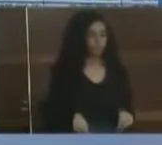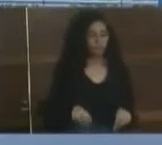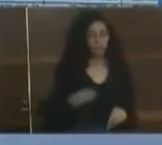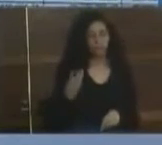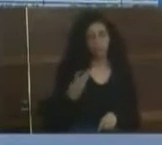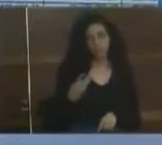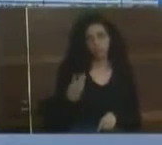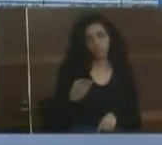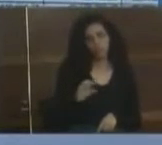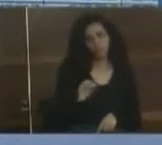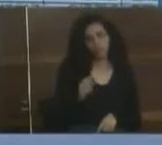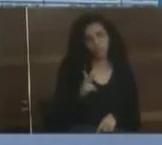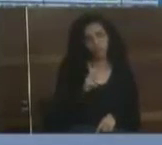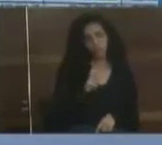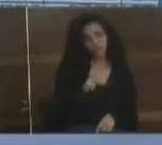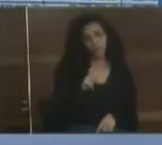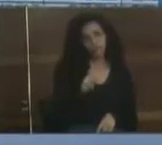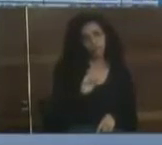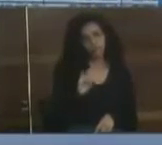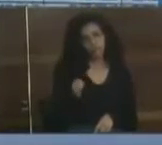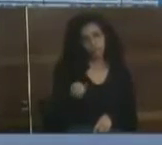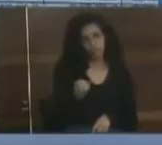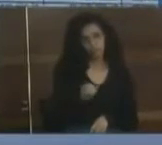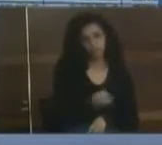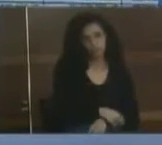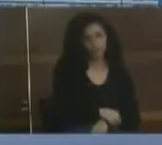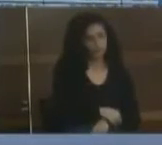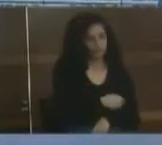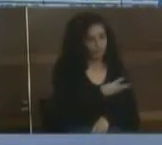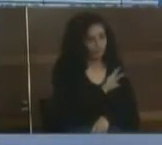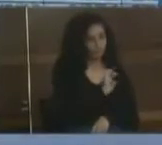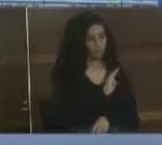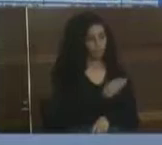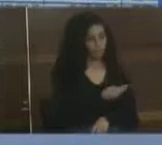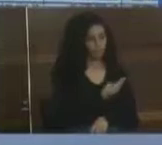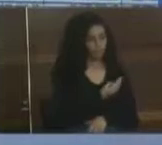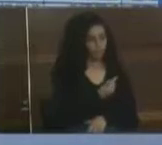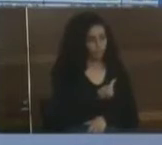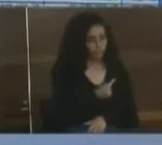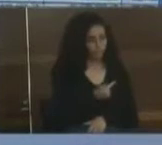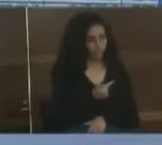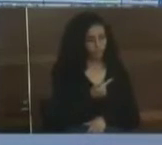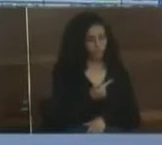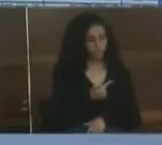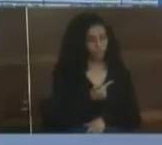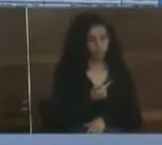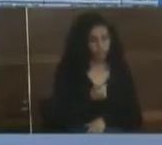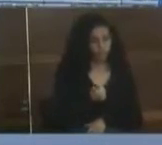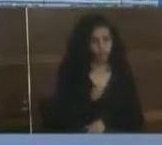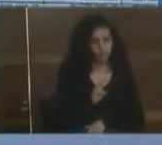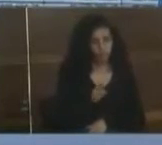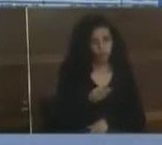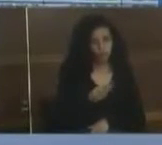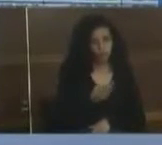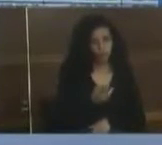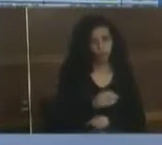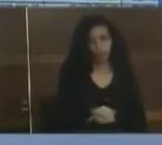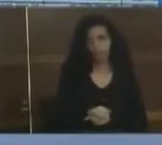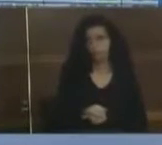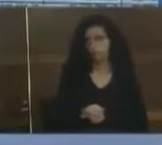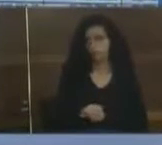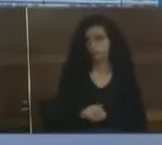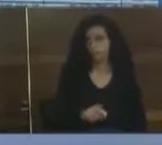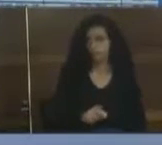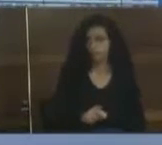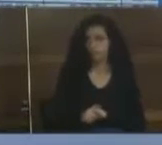de terceiros pessoa jurídica despesa orçada atualizada de 3 milhões 781 r$1000 despesa empenhada